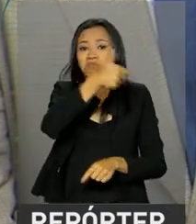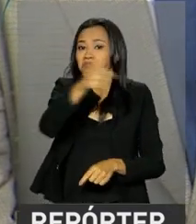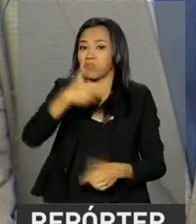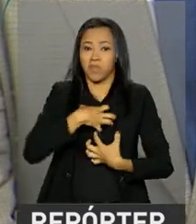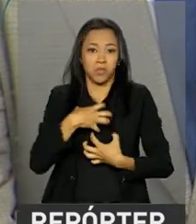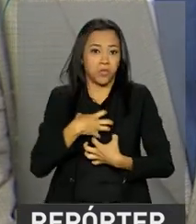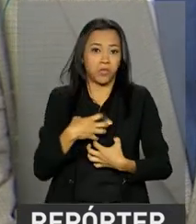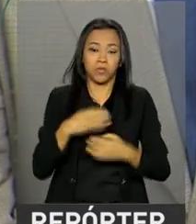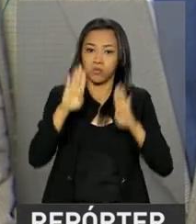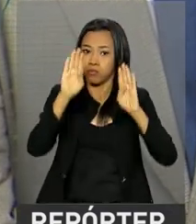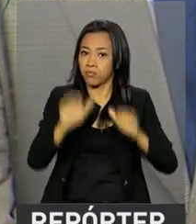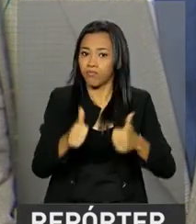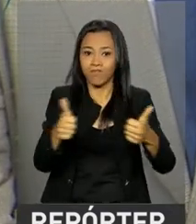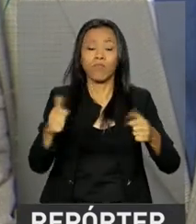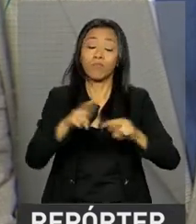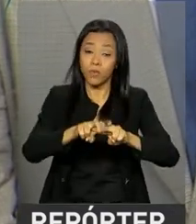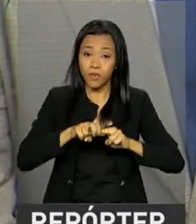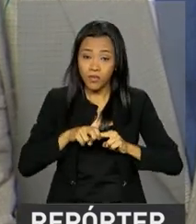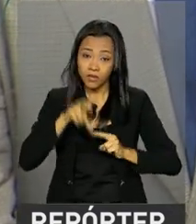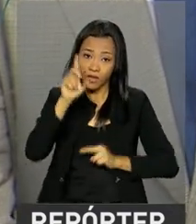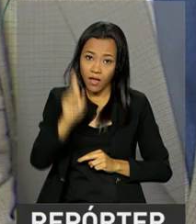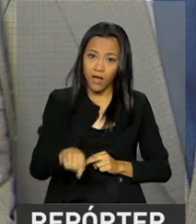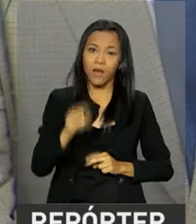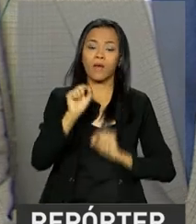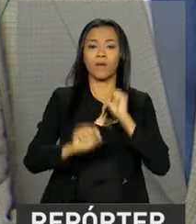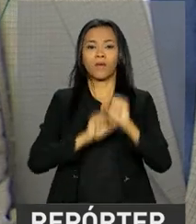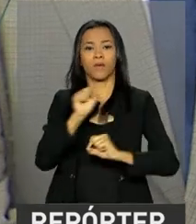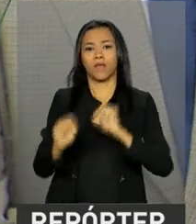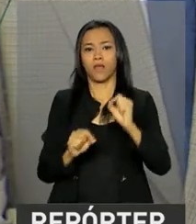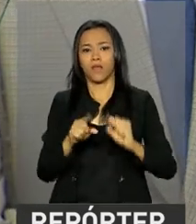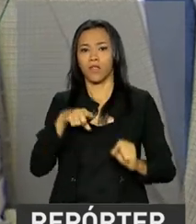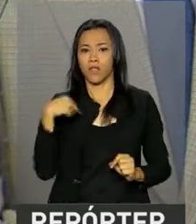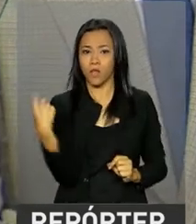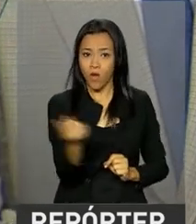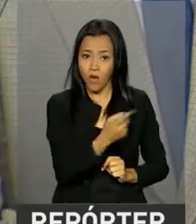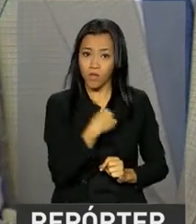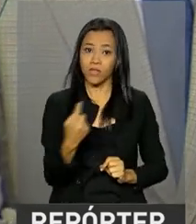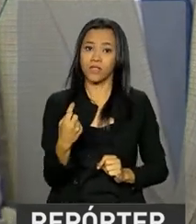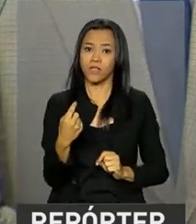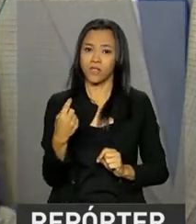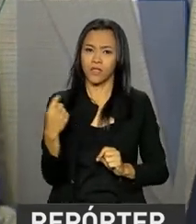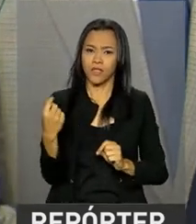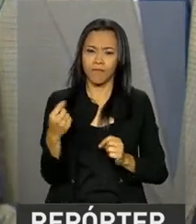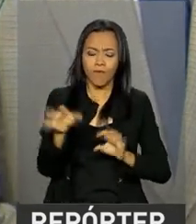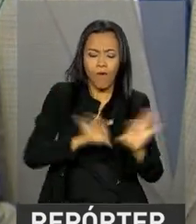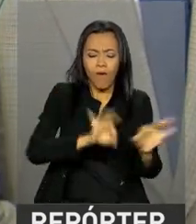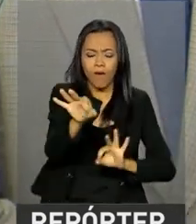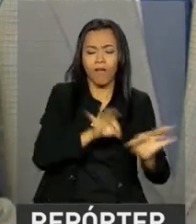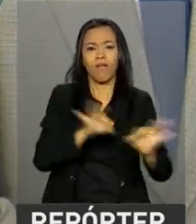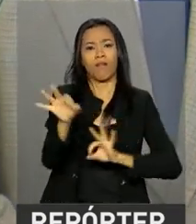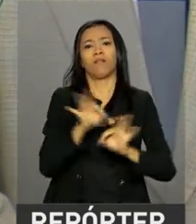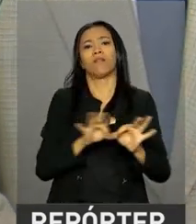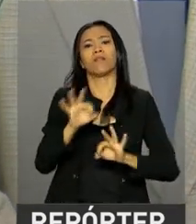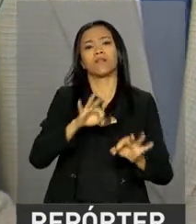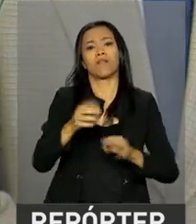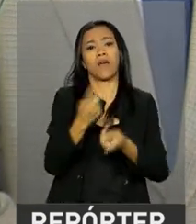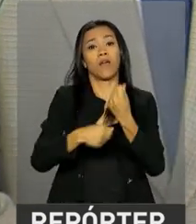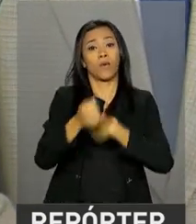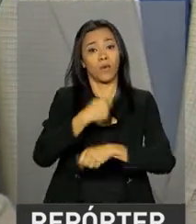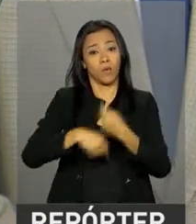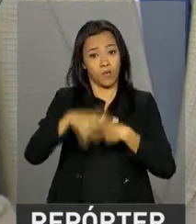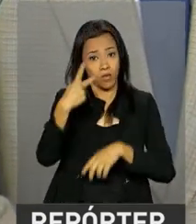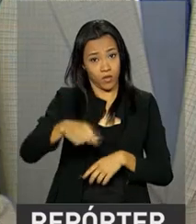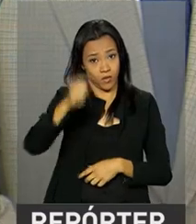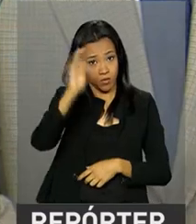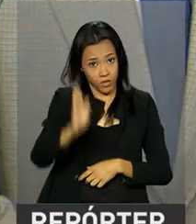é imprescindível reconstruirmos os fundamentos da economia brasileira e